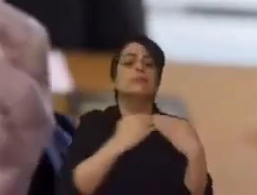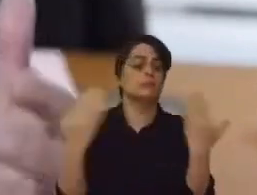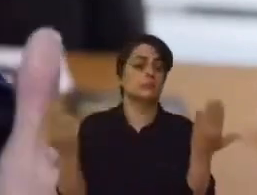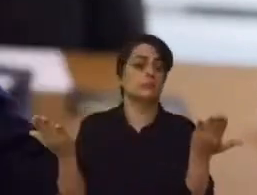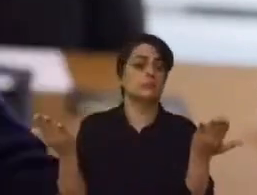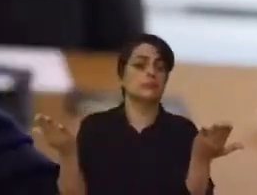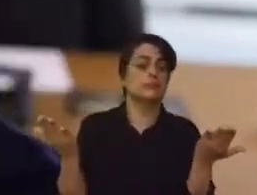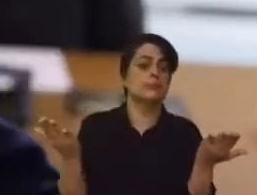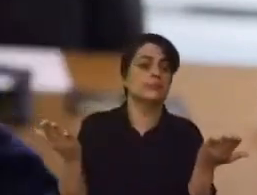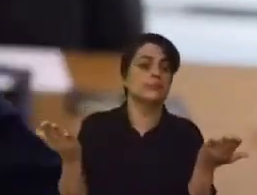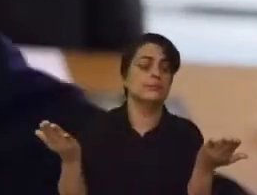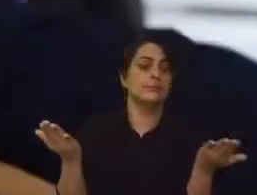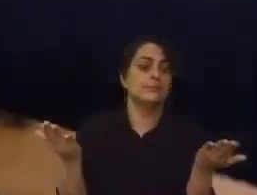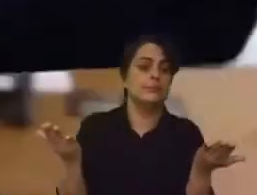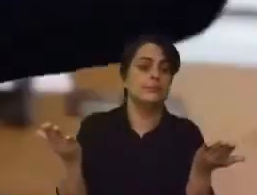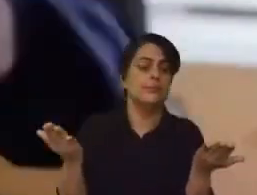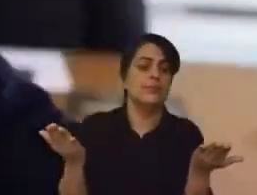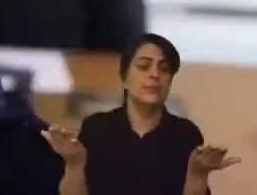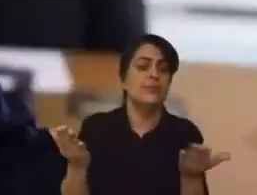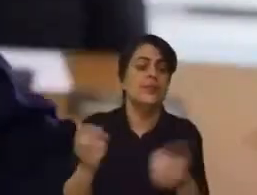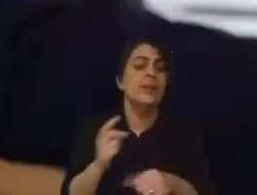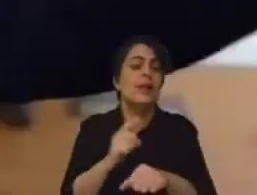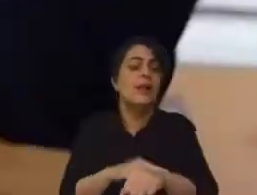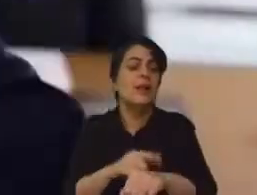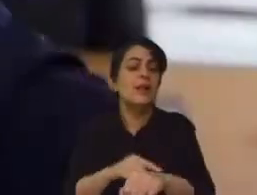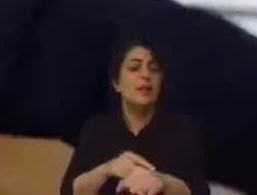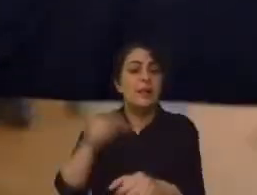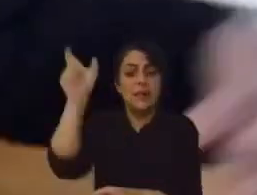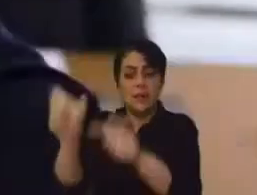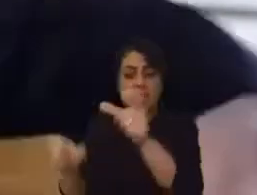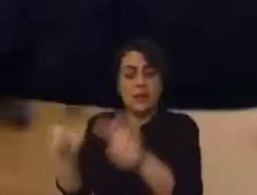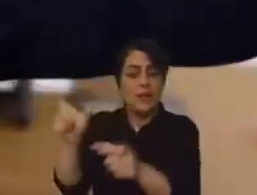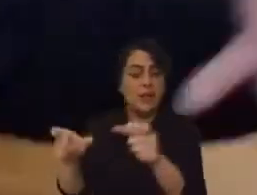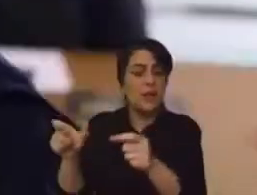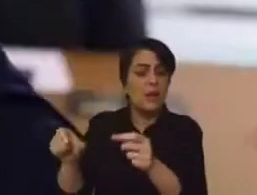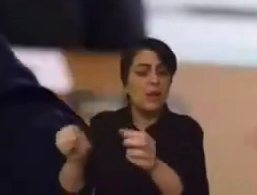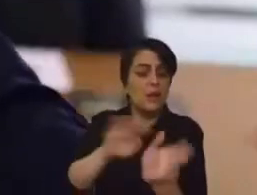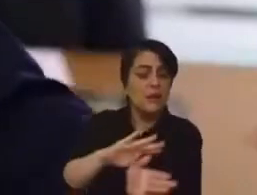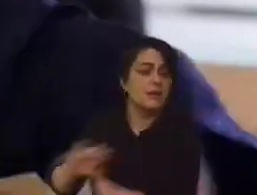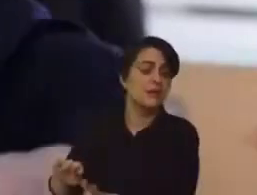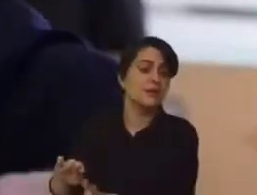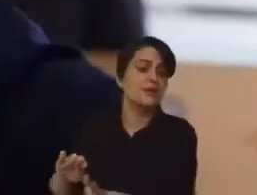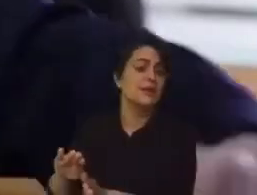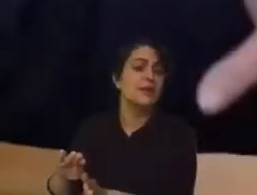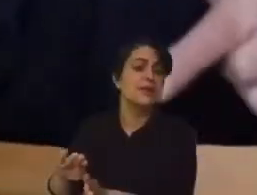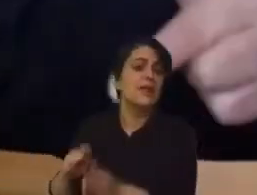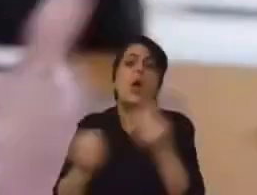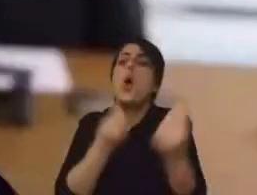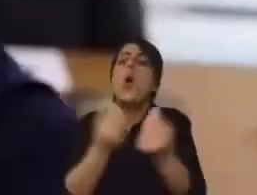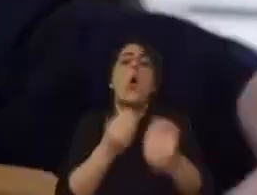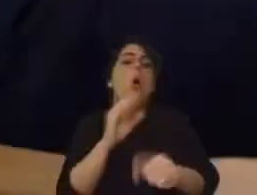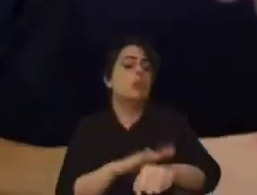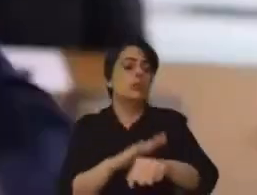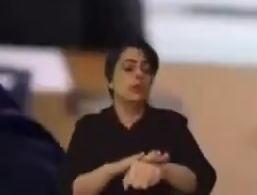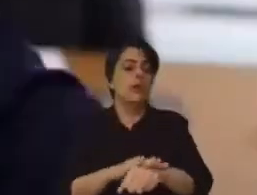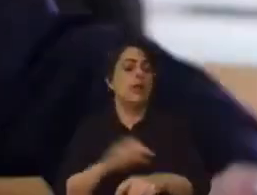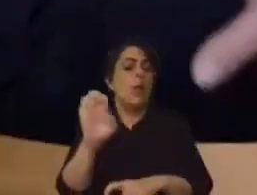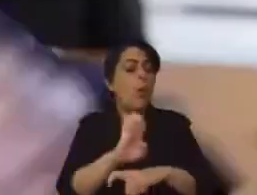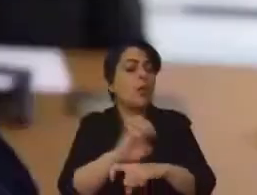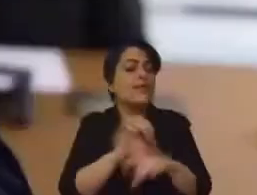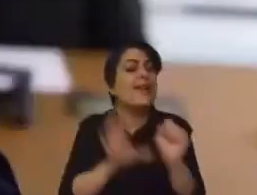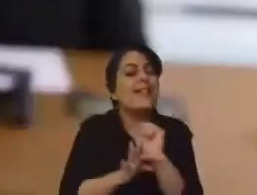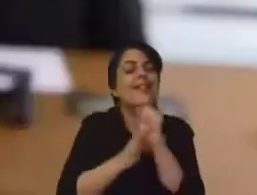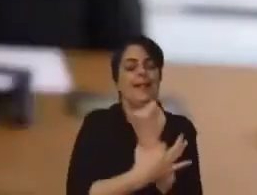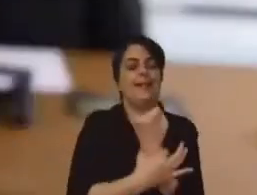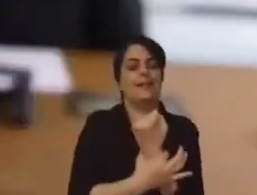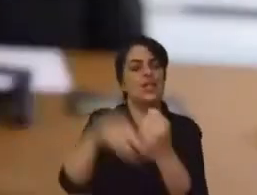de marginalizado, nós vamos ter que ir para cima do Estado, porque é o Estado que tem que garantir que as pessoas tomem café, almoce